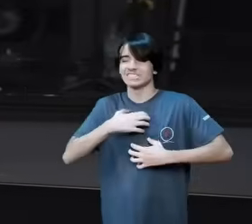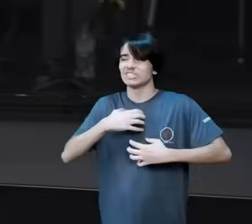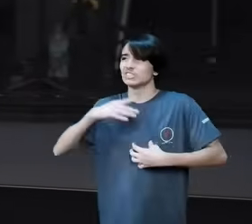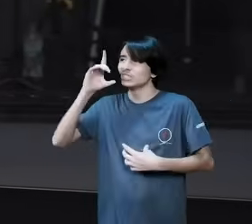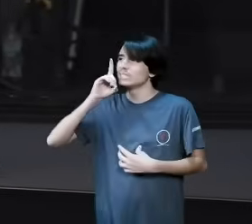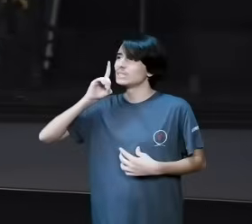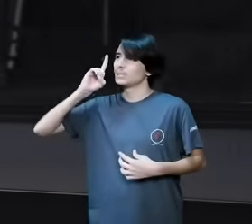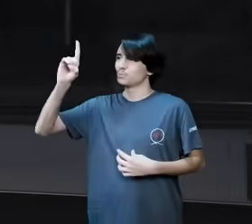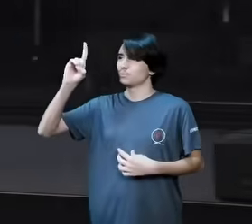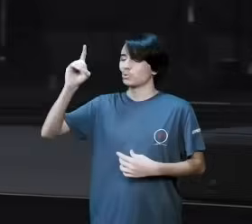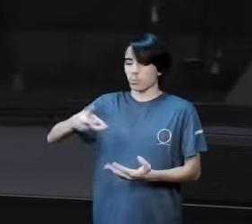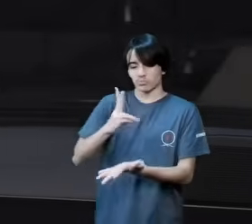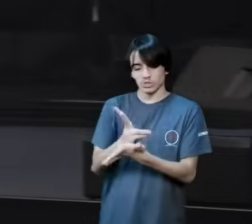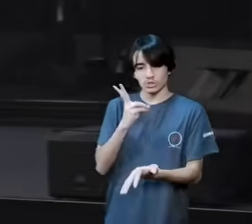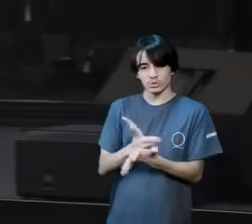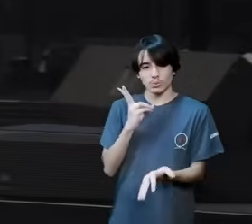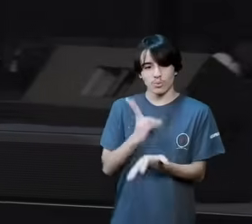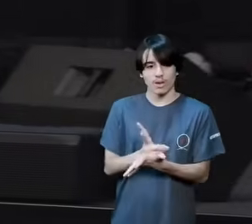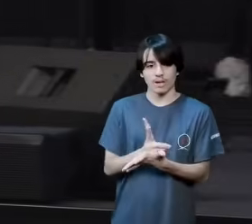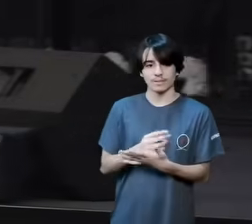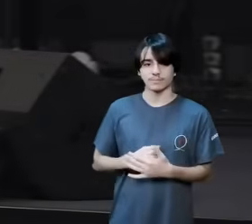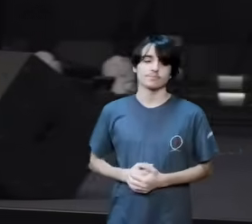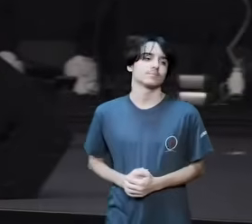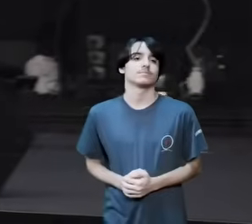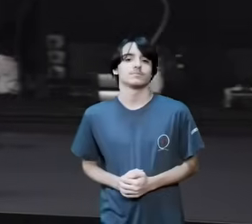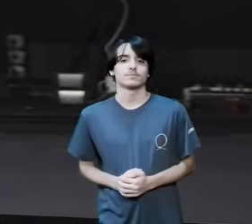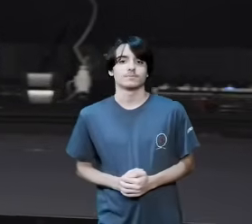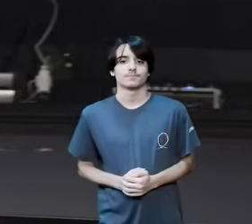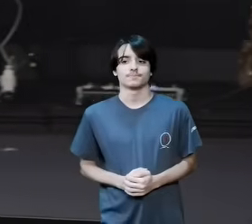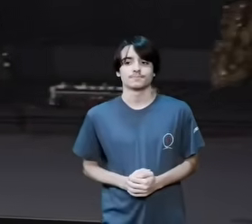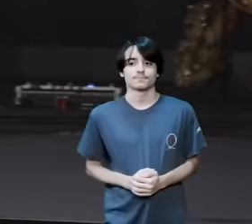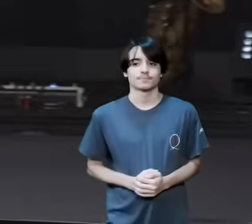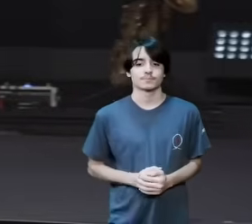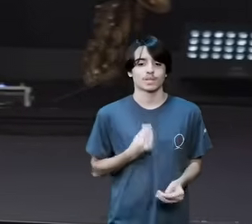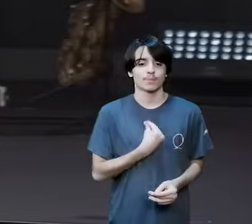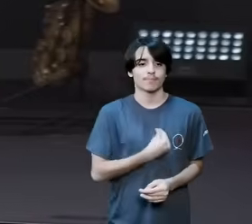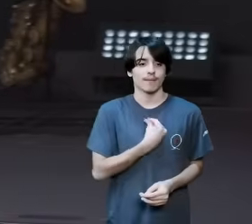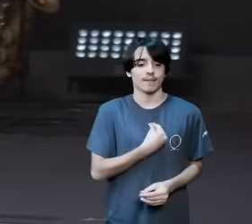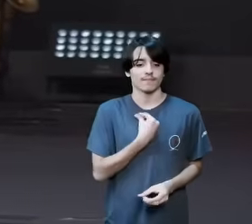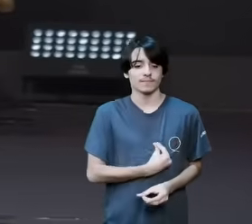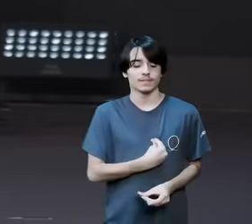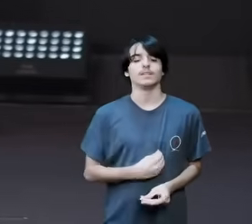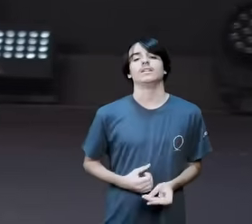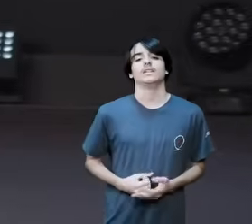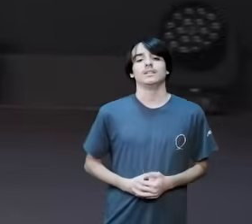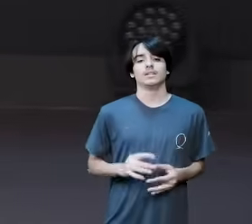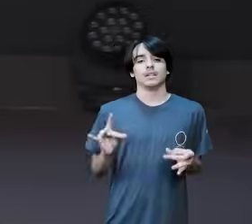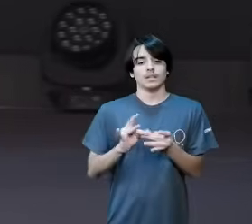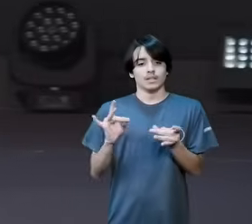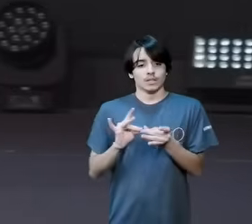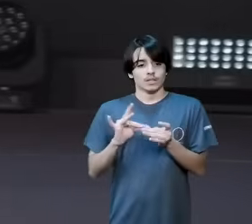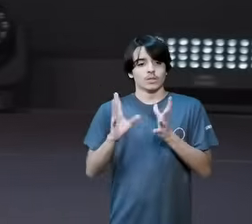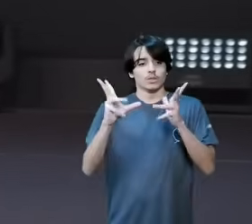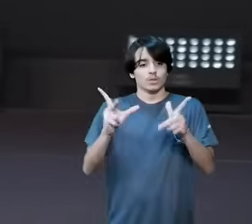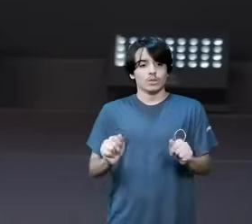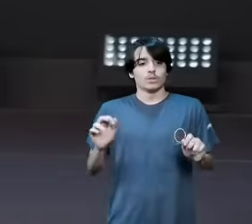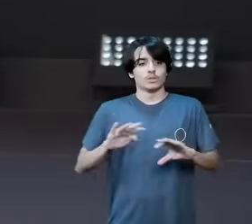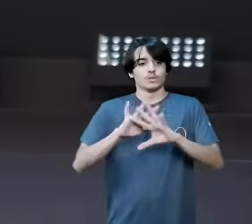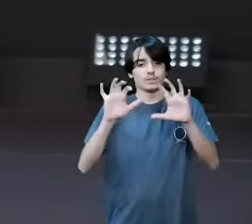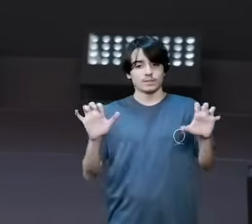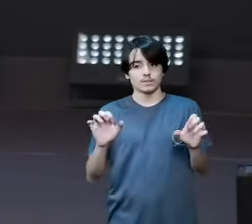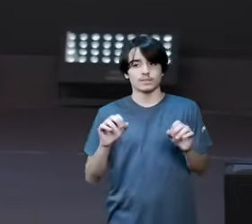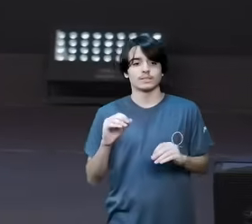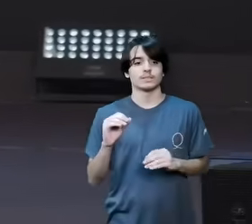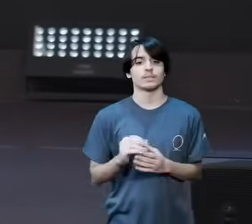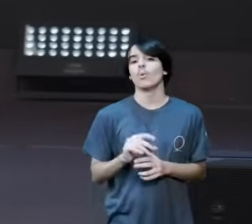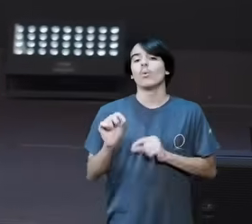Disciplina. Disciplina. E dentro de uma vida devocional, toda a capacidade de discernimento para você saber o